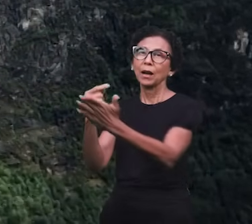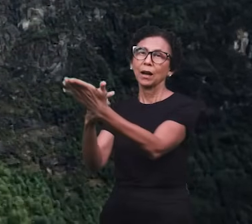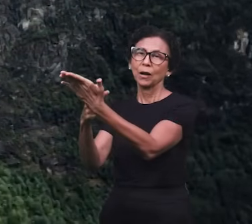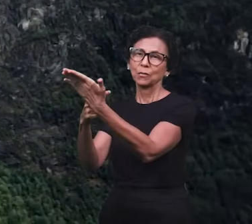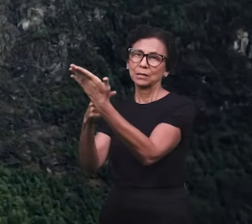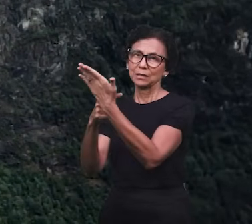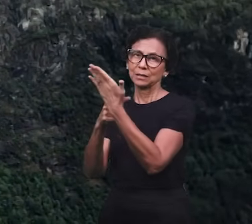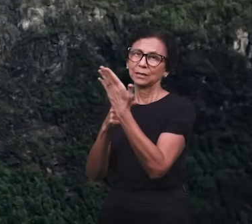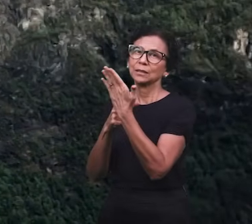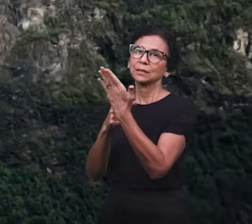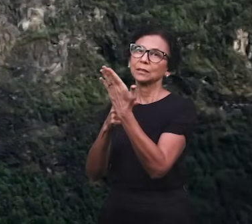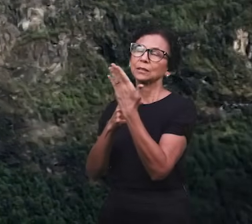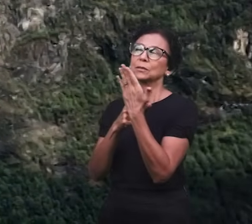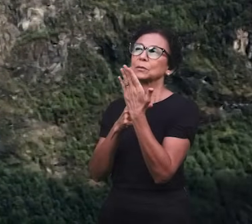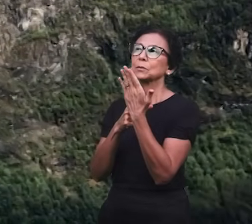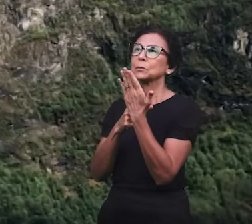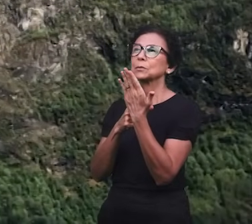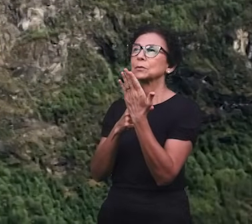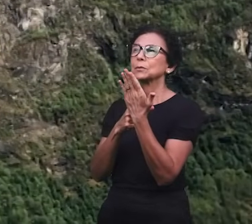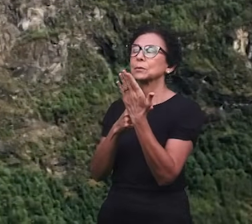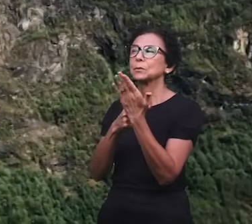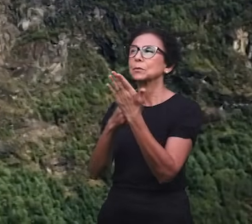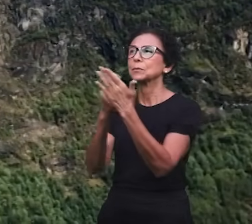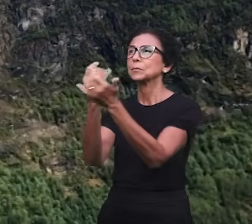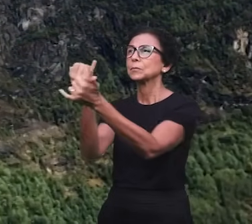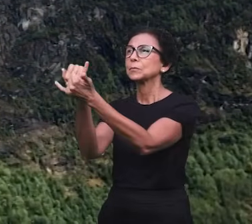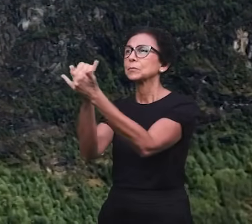Pede seu auxílio,